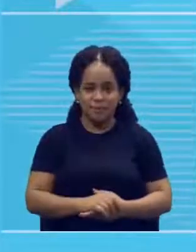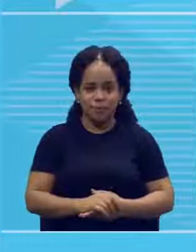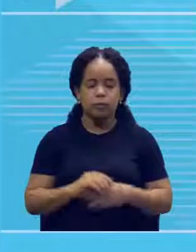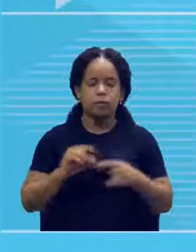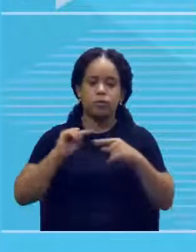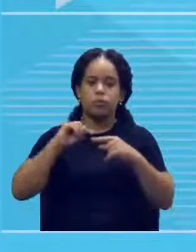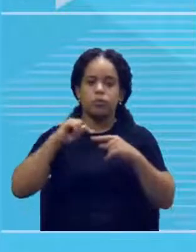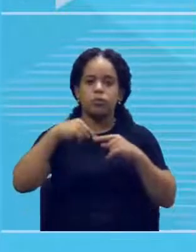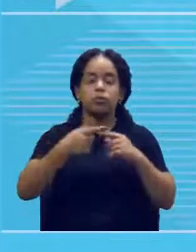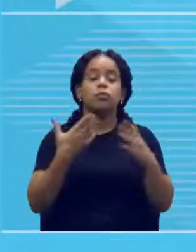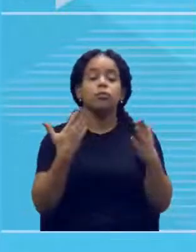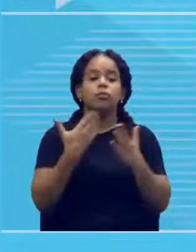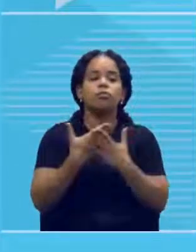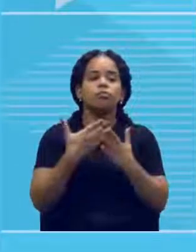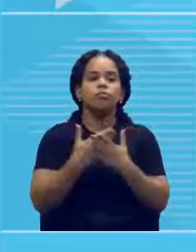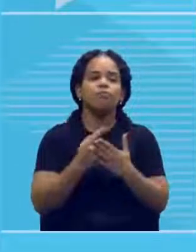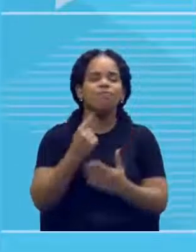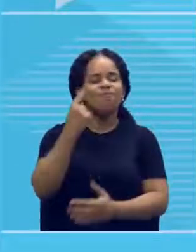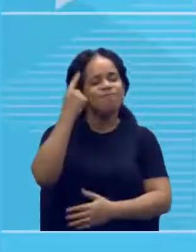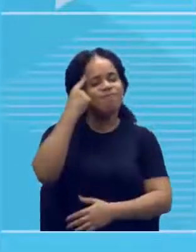depois dessa aula.